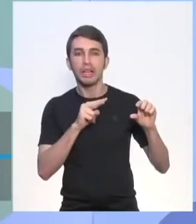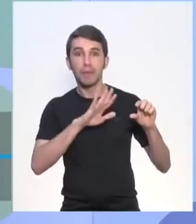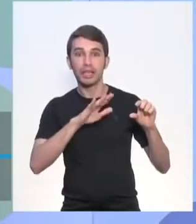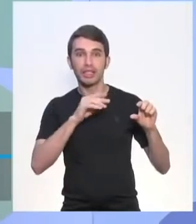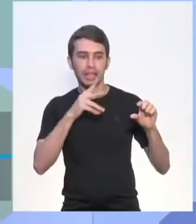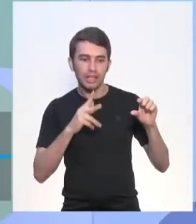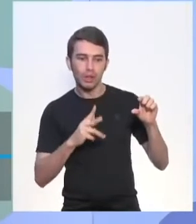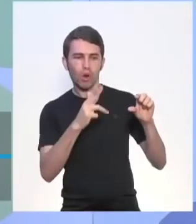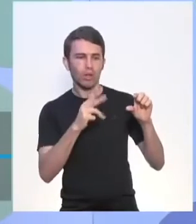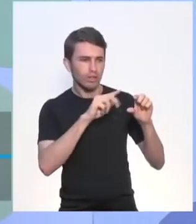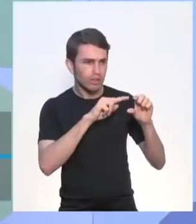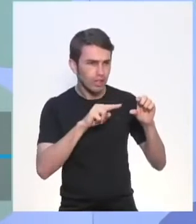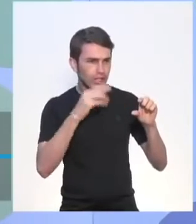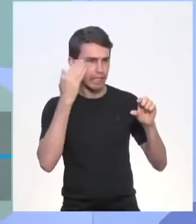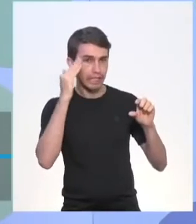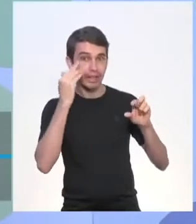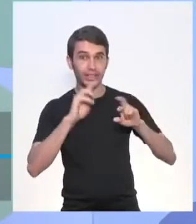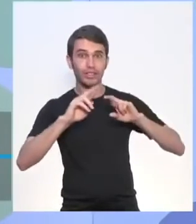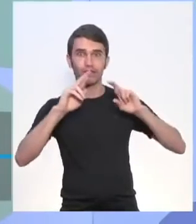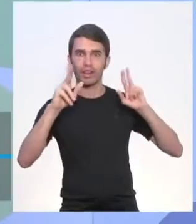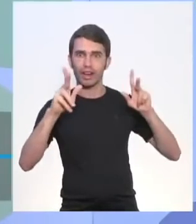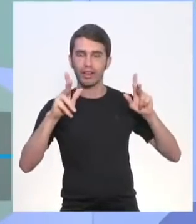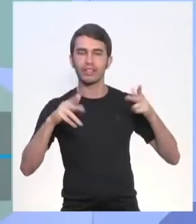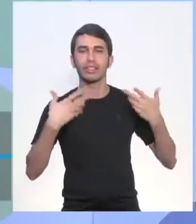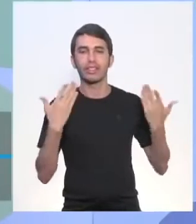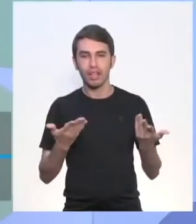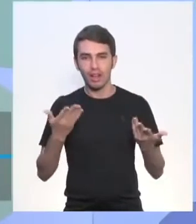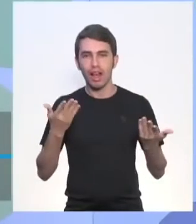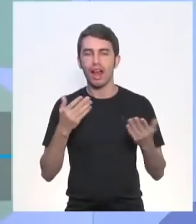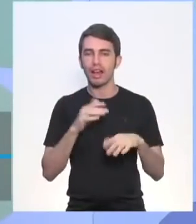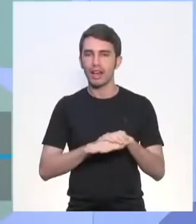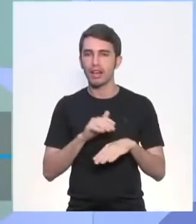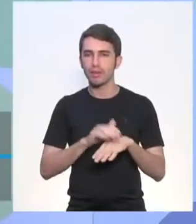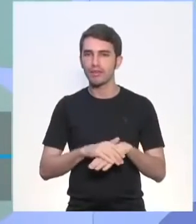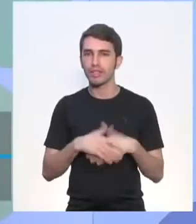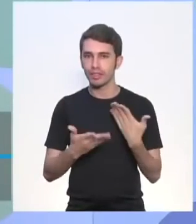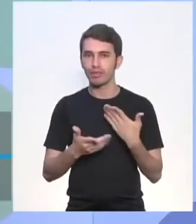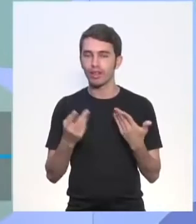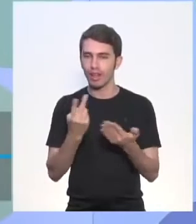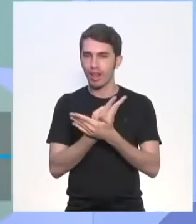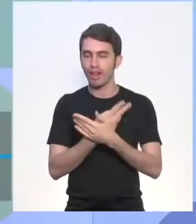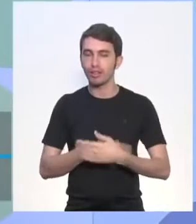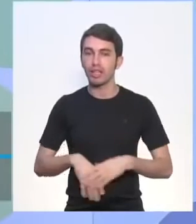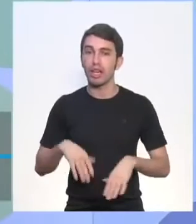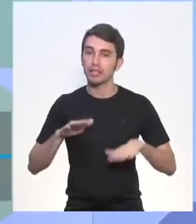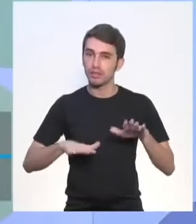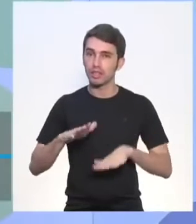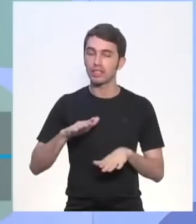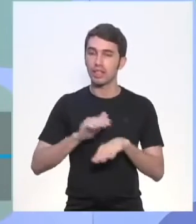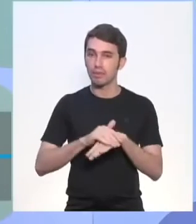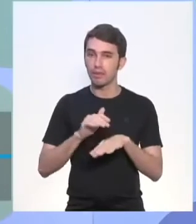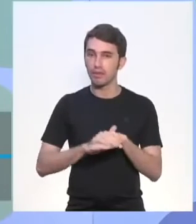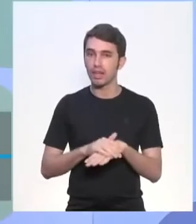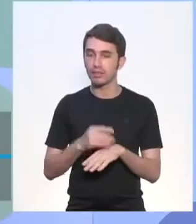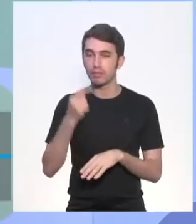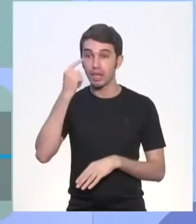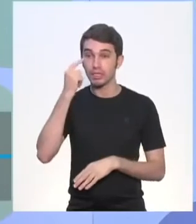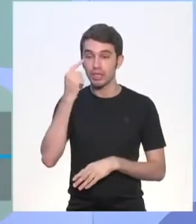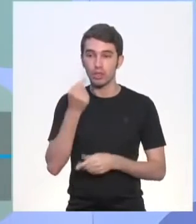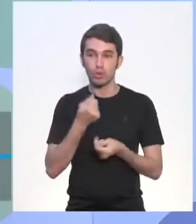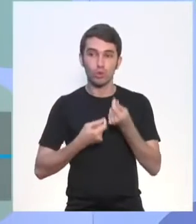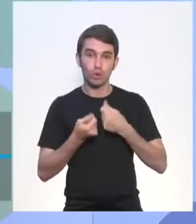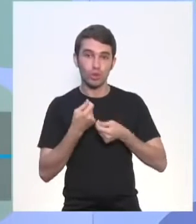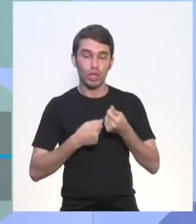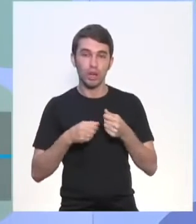são os motivos pelos quais as fake news são feitas, inclusive por questões financeiras, né? A questão de roubar